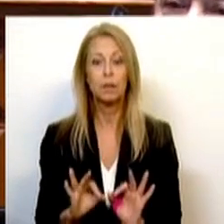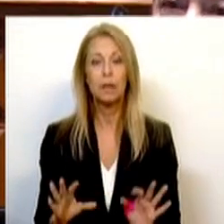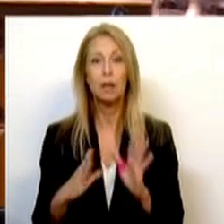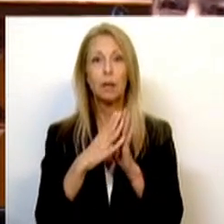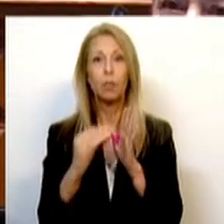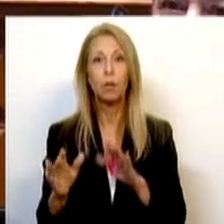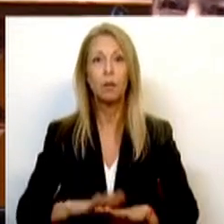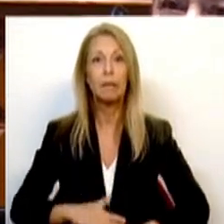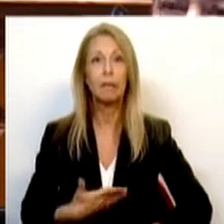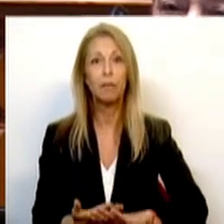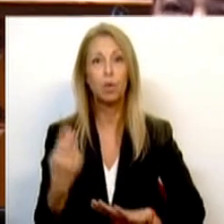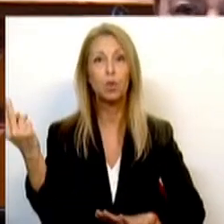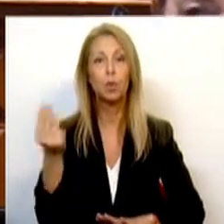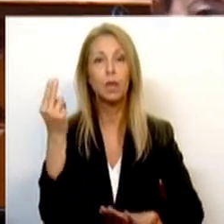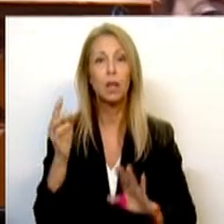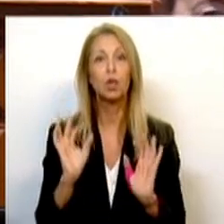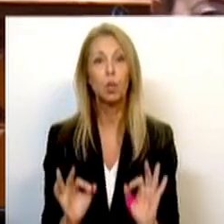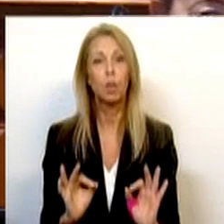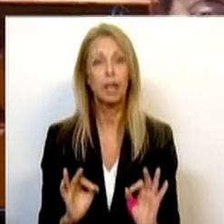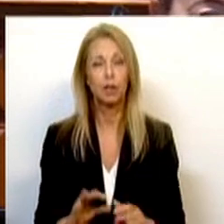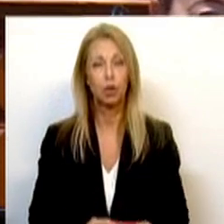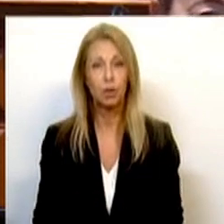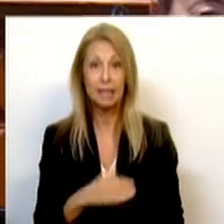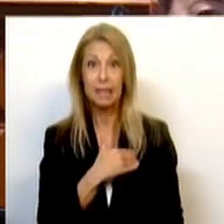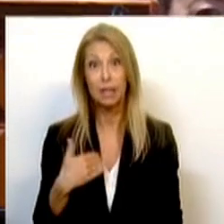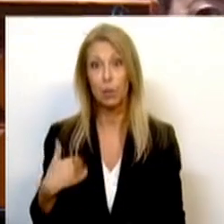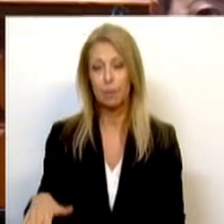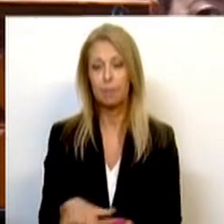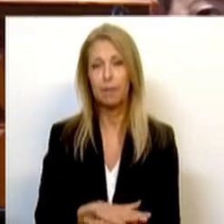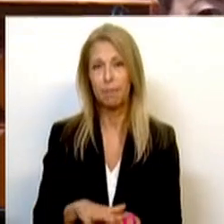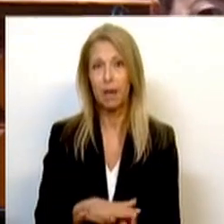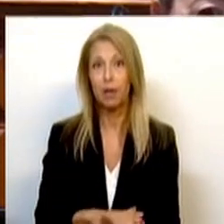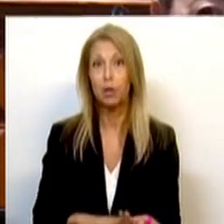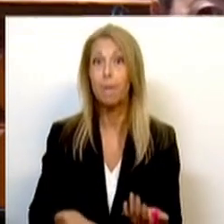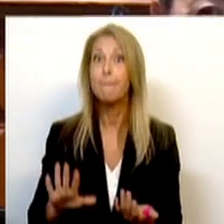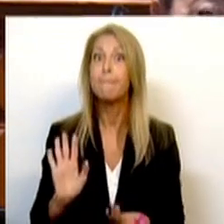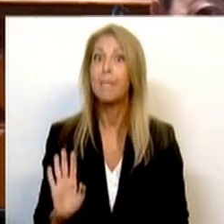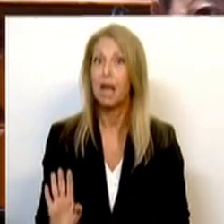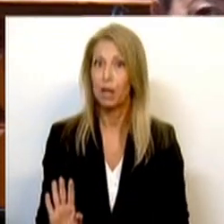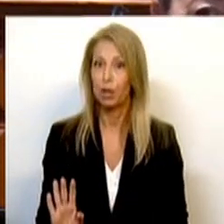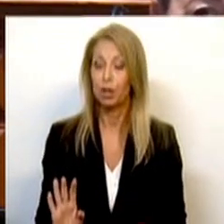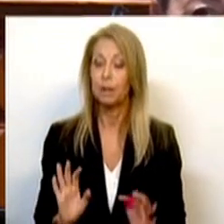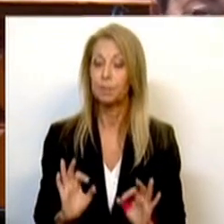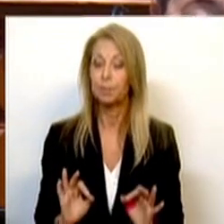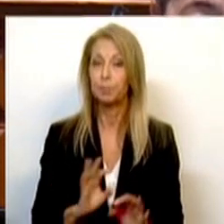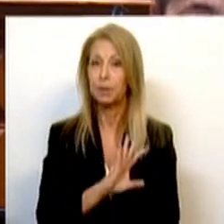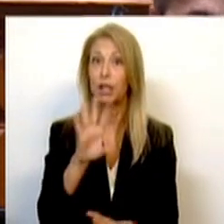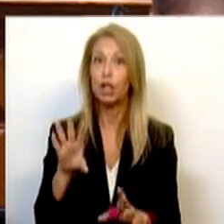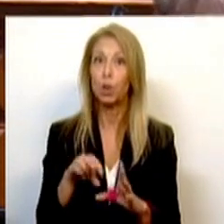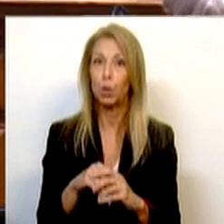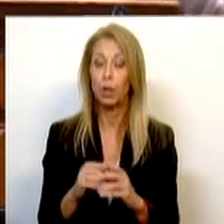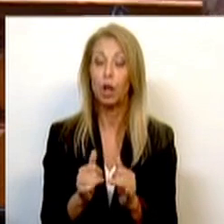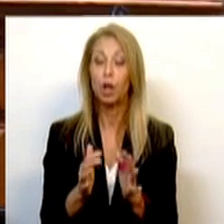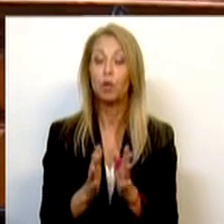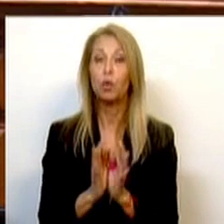de reforço para as unidades de cuidados de saúde primários, mas no fundo para abranger todos os